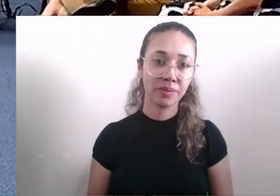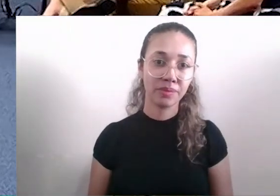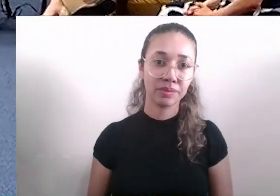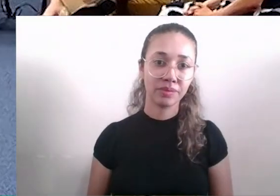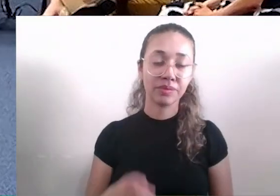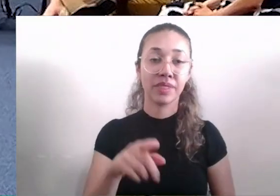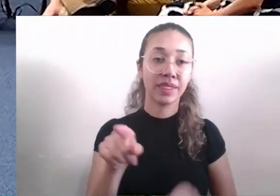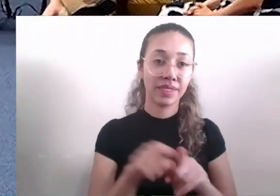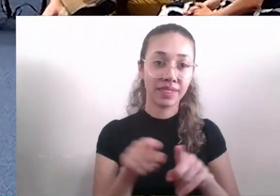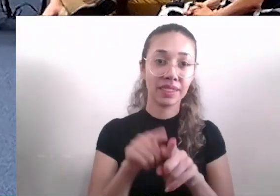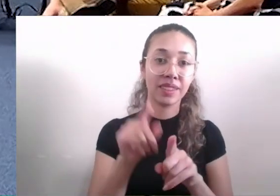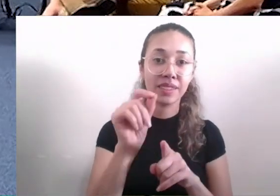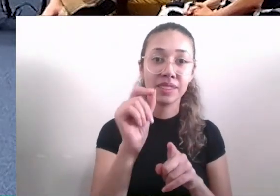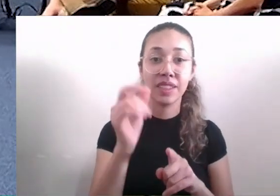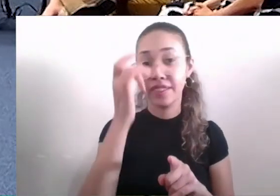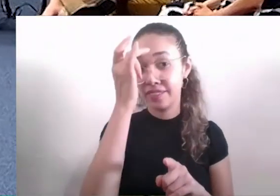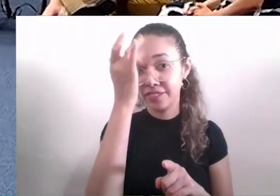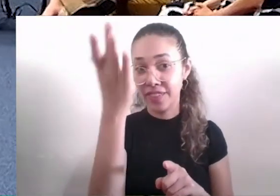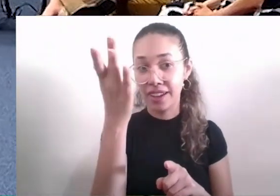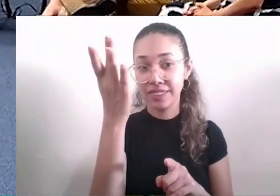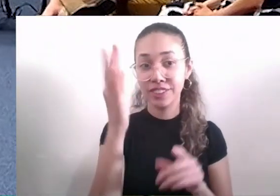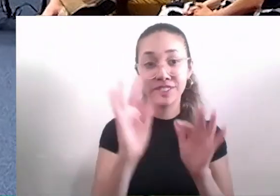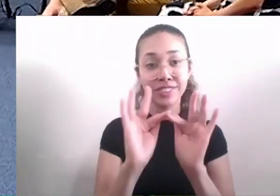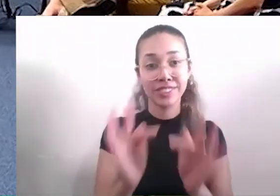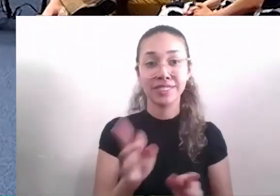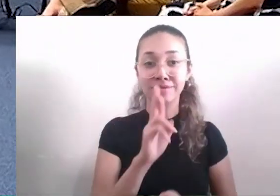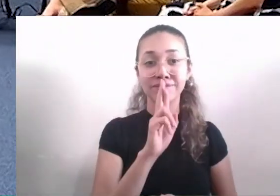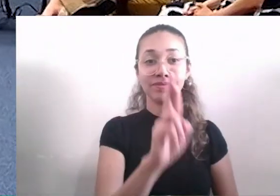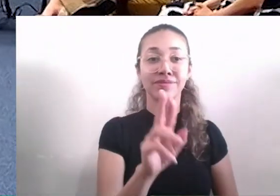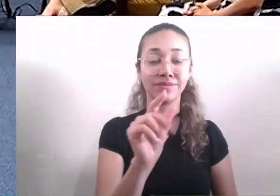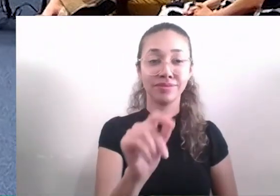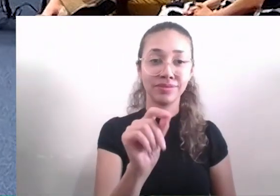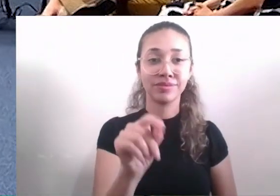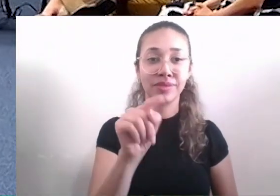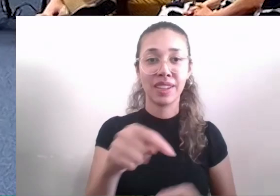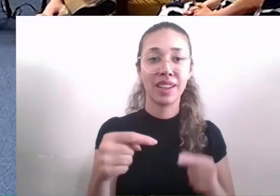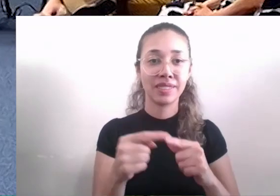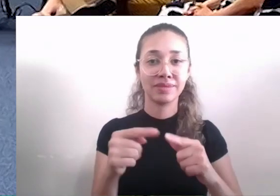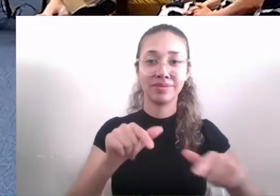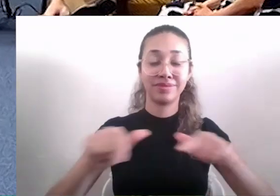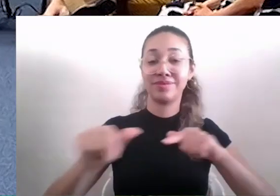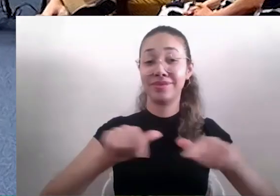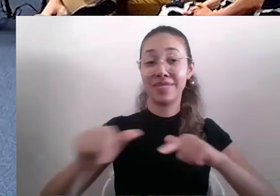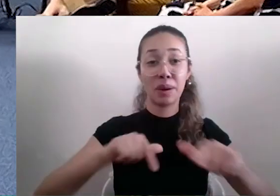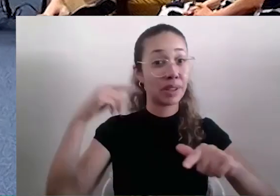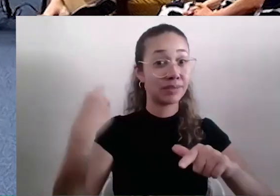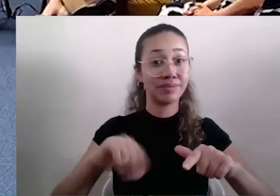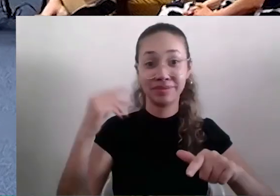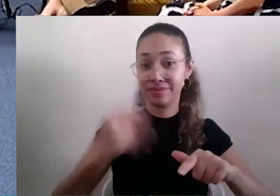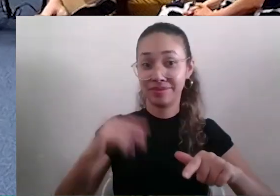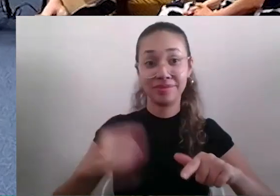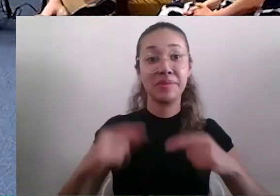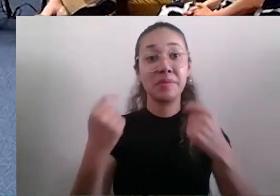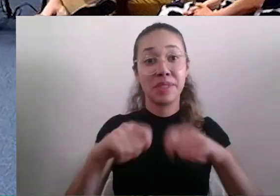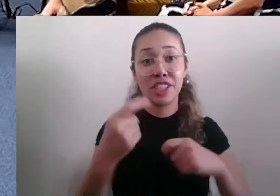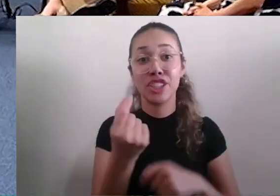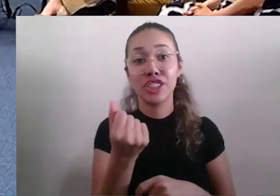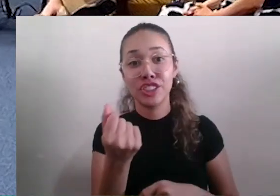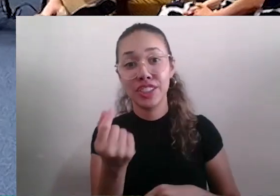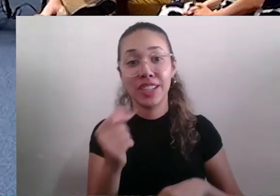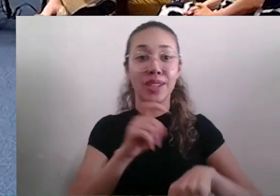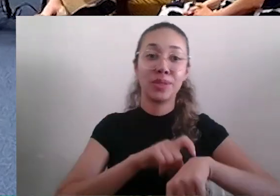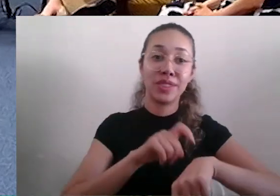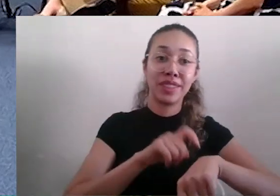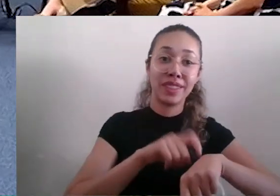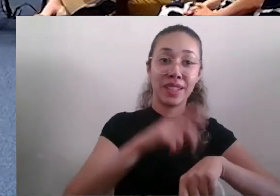fácil assim simplista até de responder a tua pergunta é porque é um trabalho insano exige muito dinheiro exige muito tempo Exige uma equipe muito